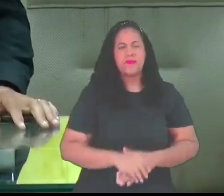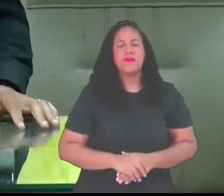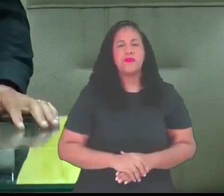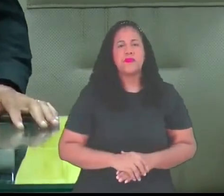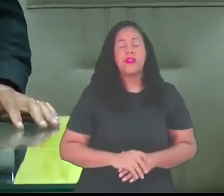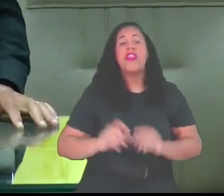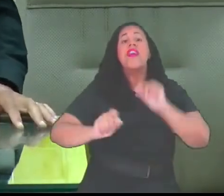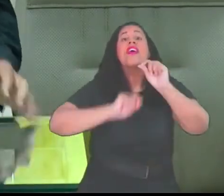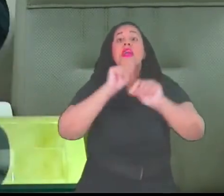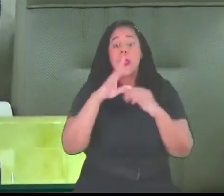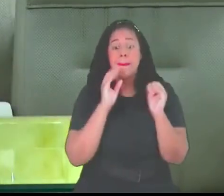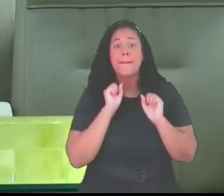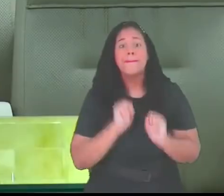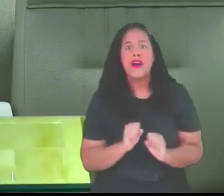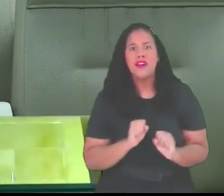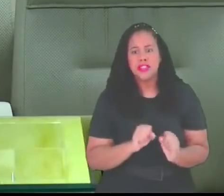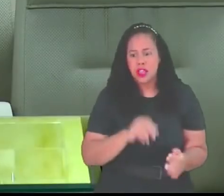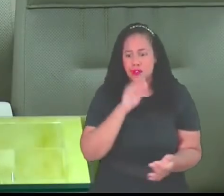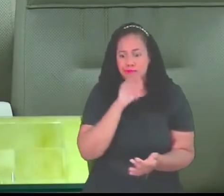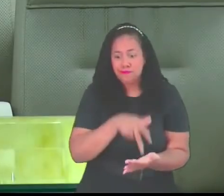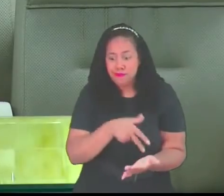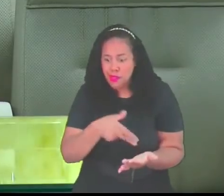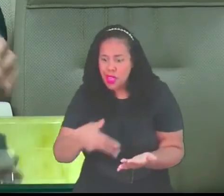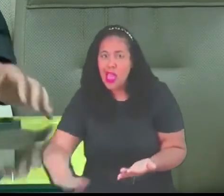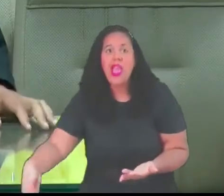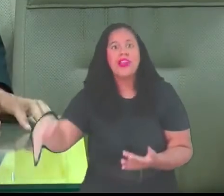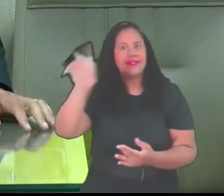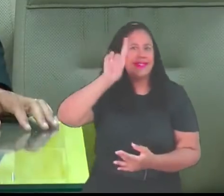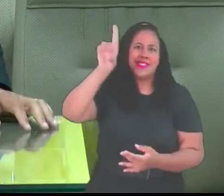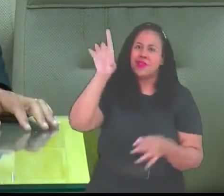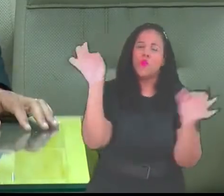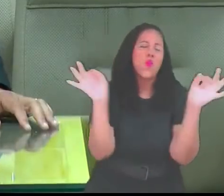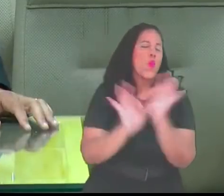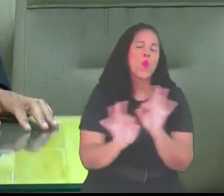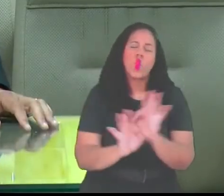Quem pode fugir de Deus? Ninguém.